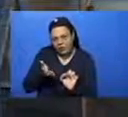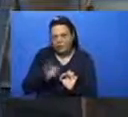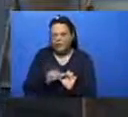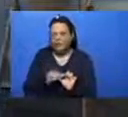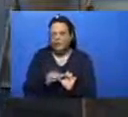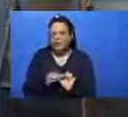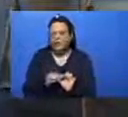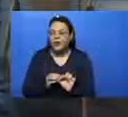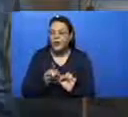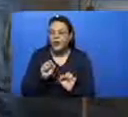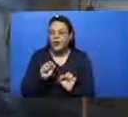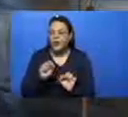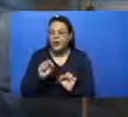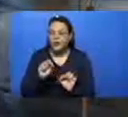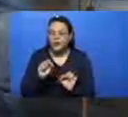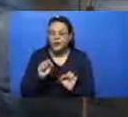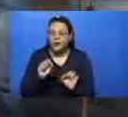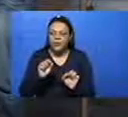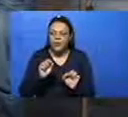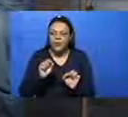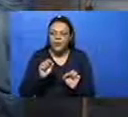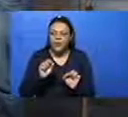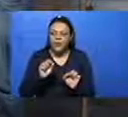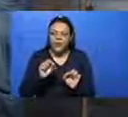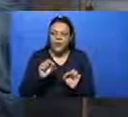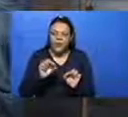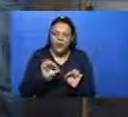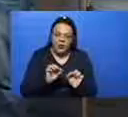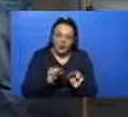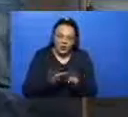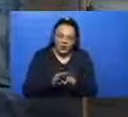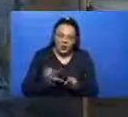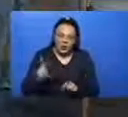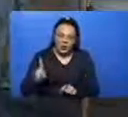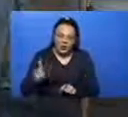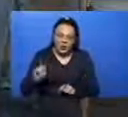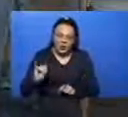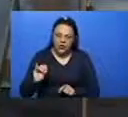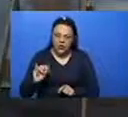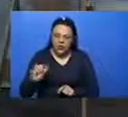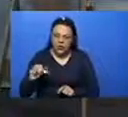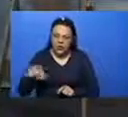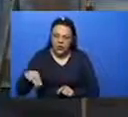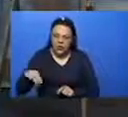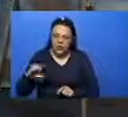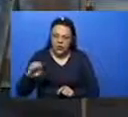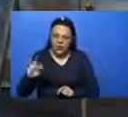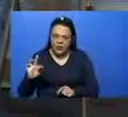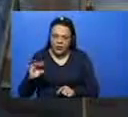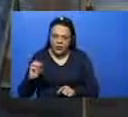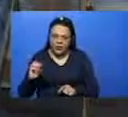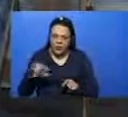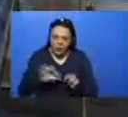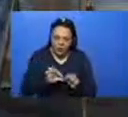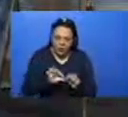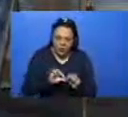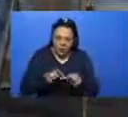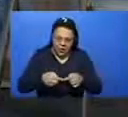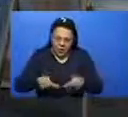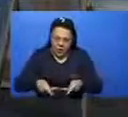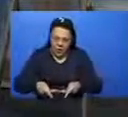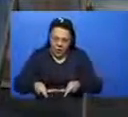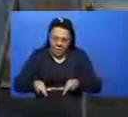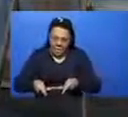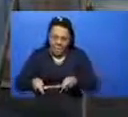E o diâmetro é quando eu corto ela atravessando, ok? Bom, então